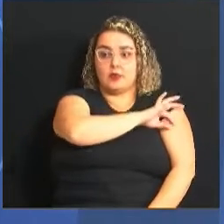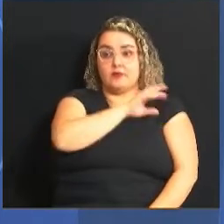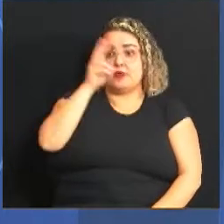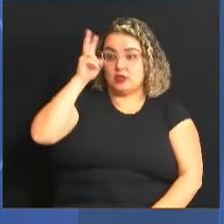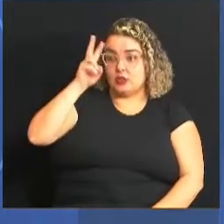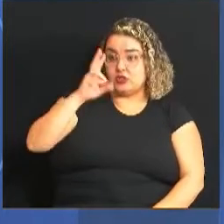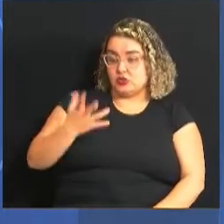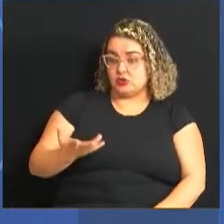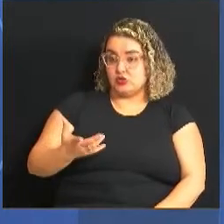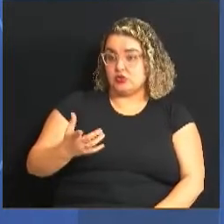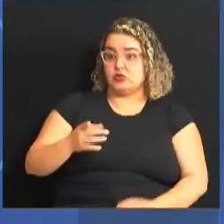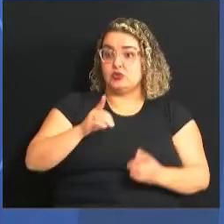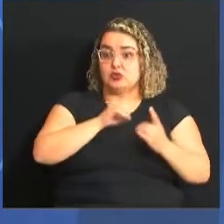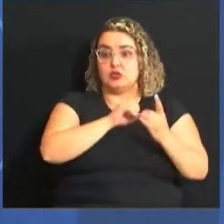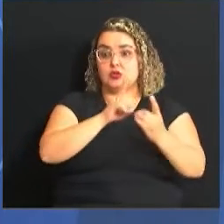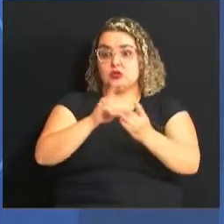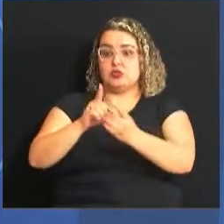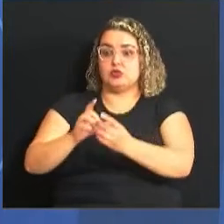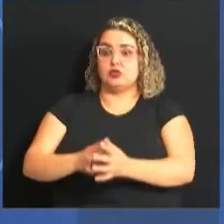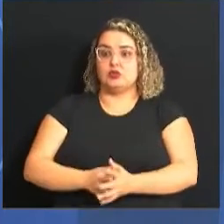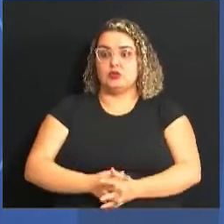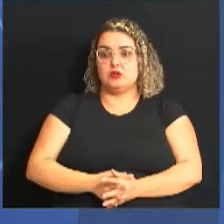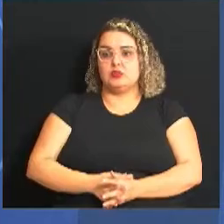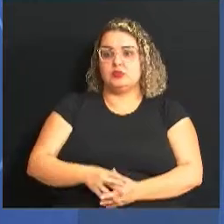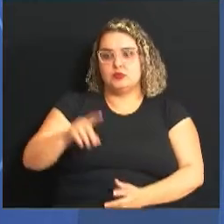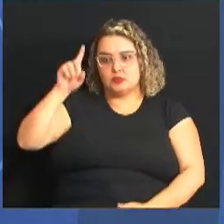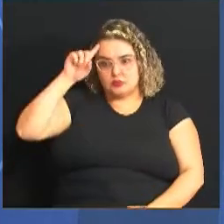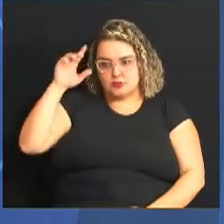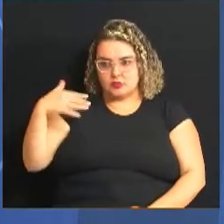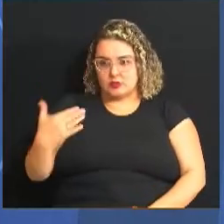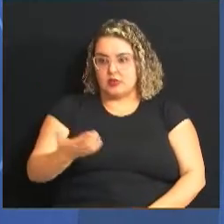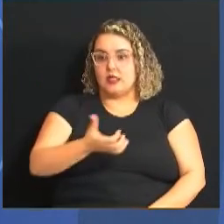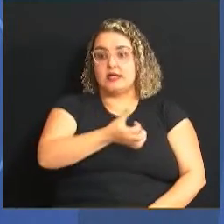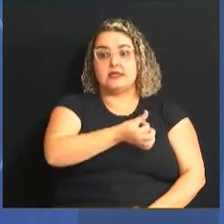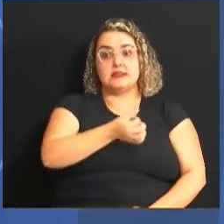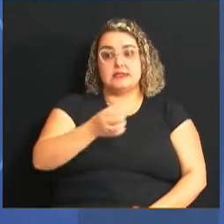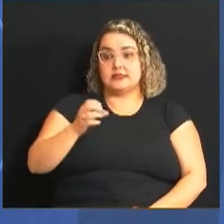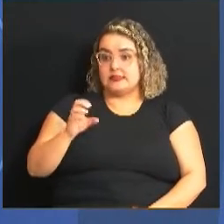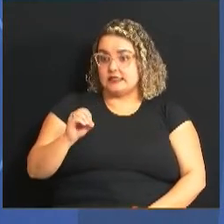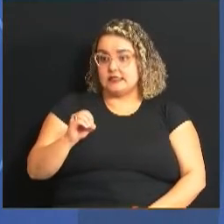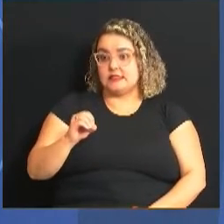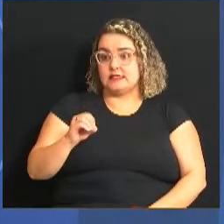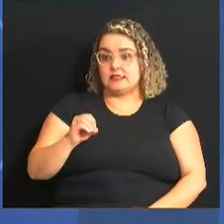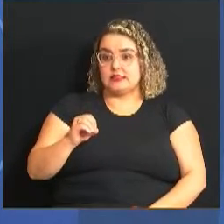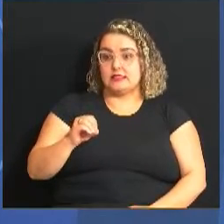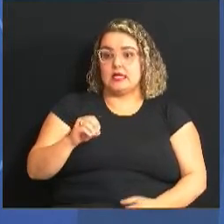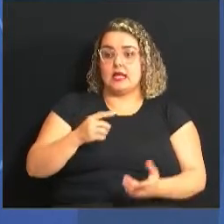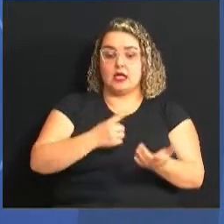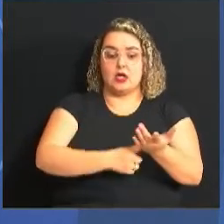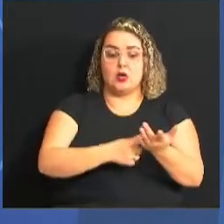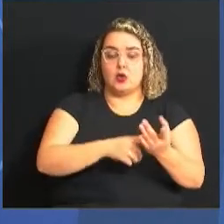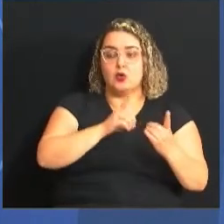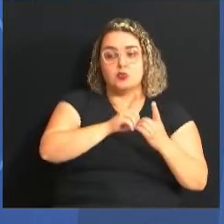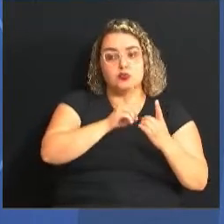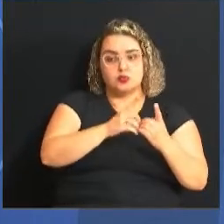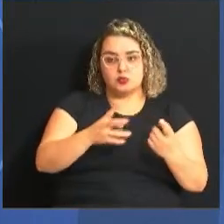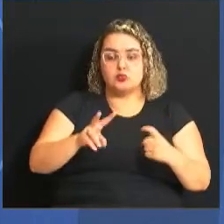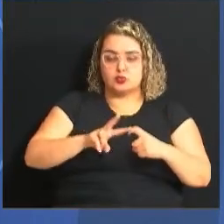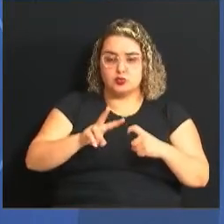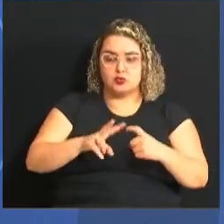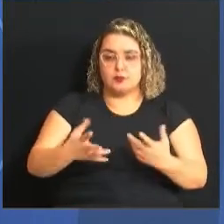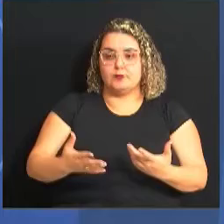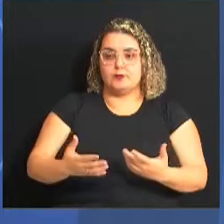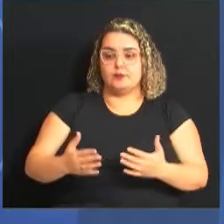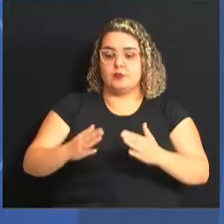estão sendo atendidos diariamente 60, né? São 60 consultas. As clínicas móveis,